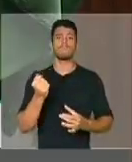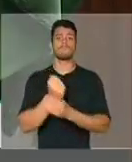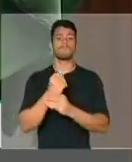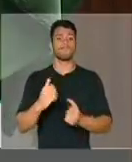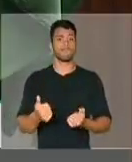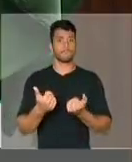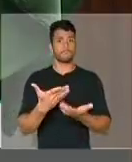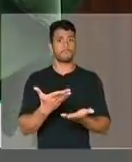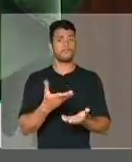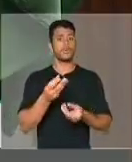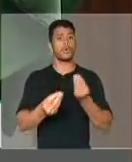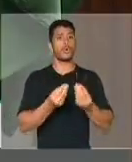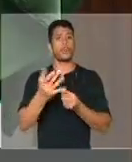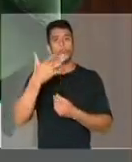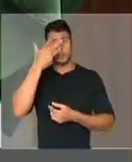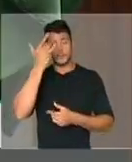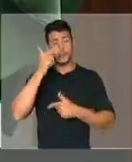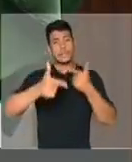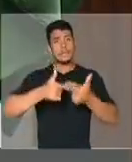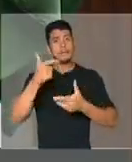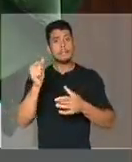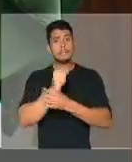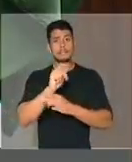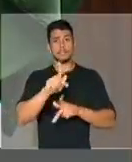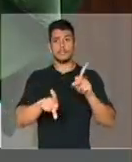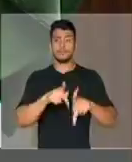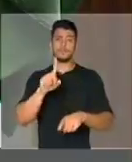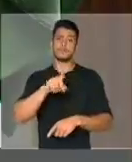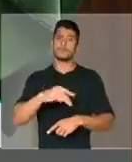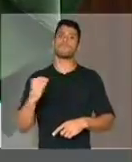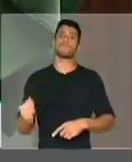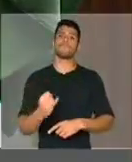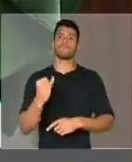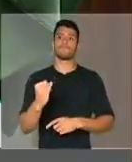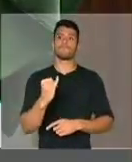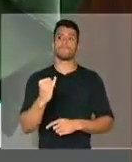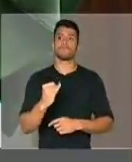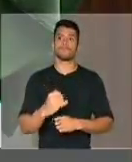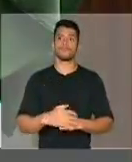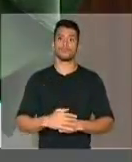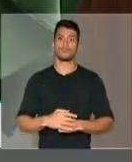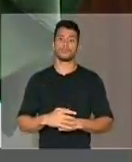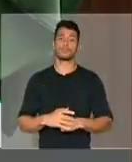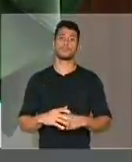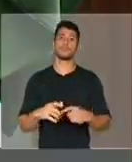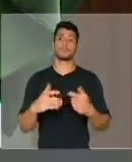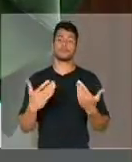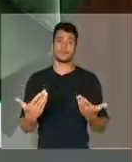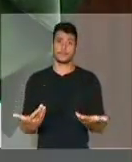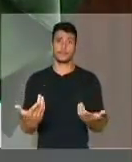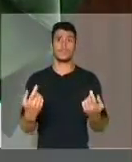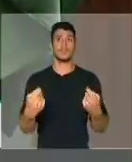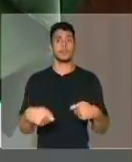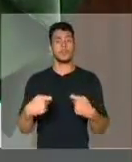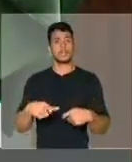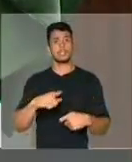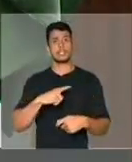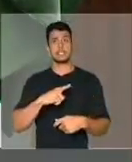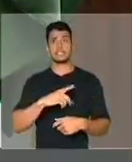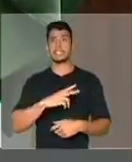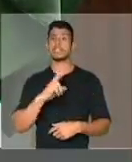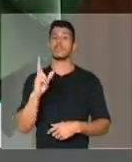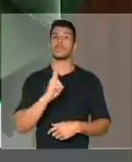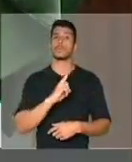pública são indicadores inquestionáveis de que, como é dito, é necessária a adoção de medidas extremas